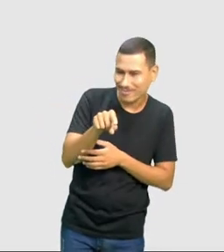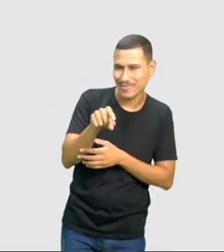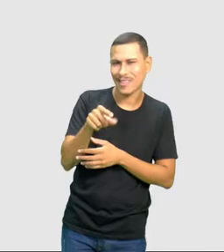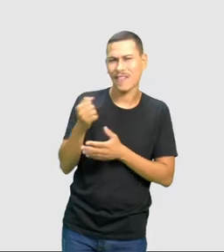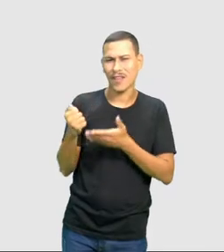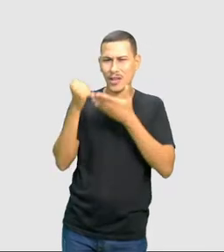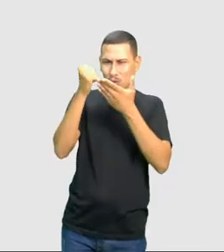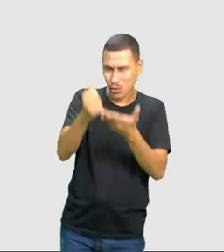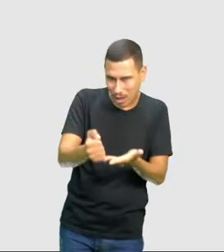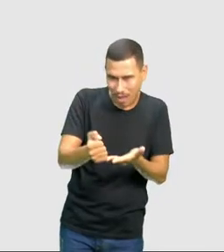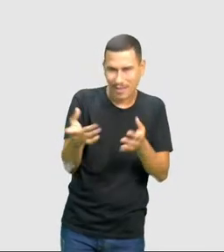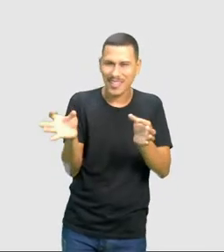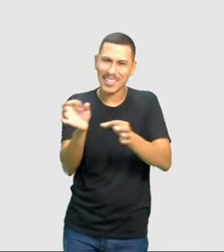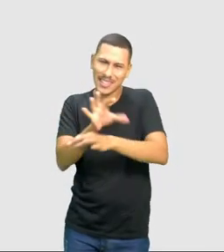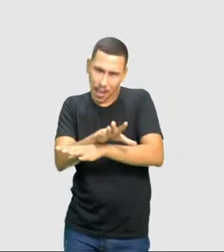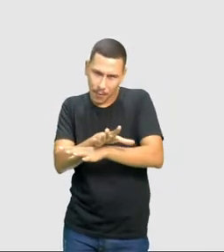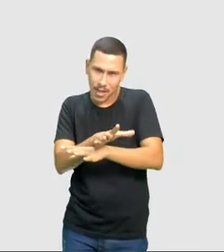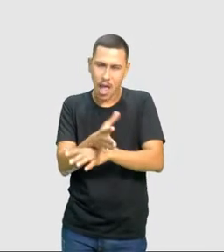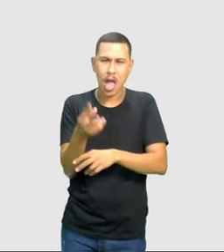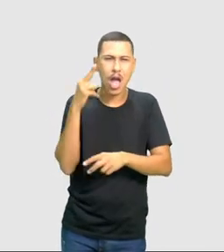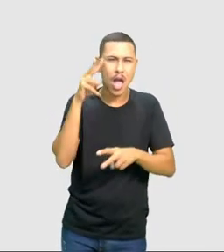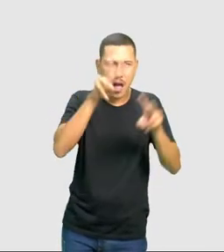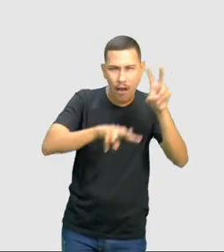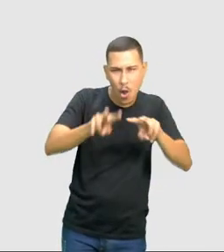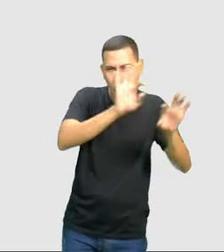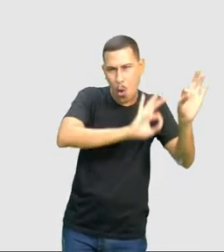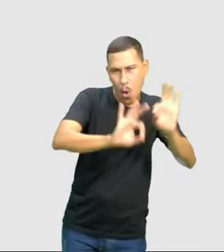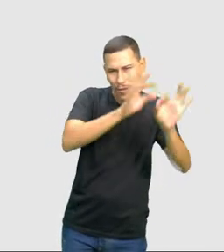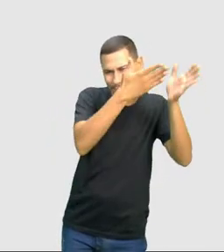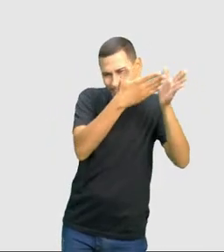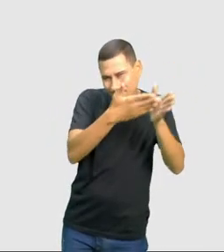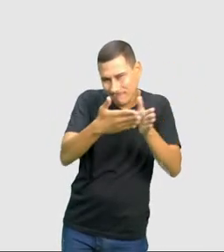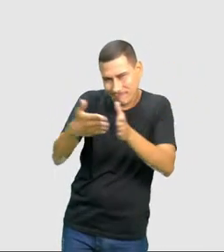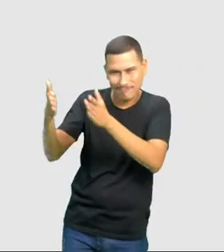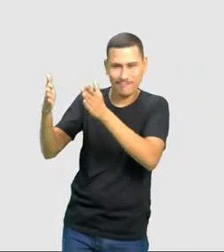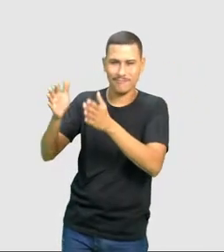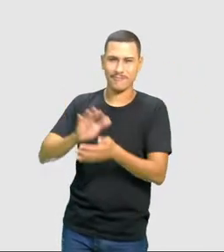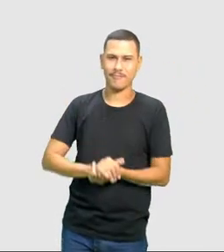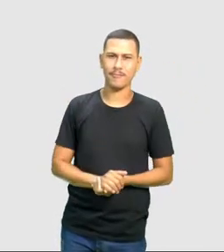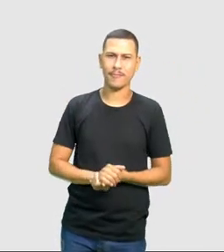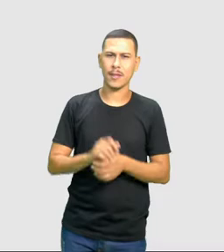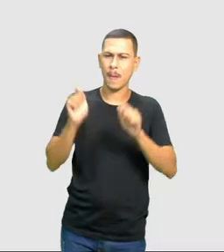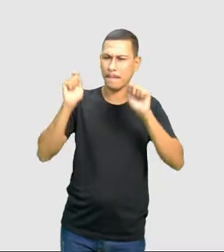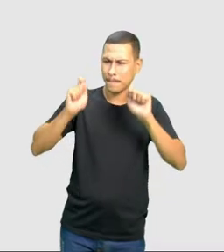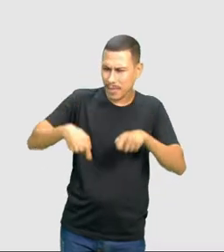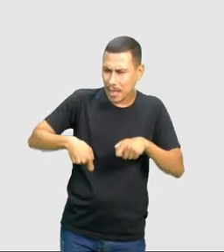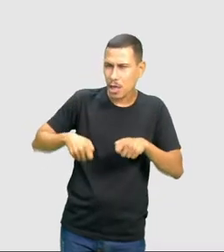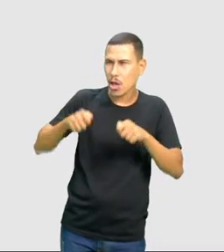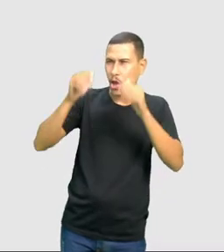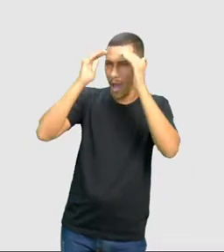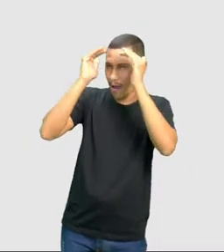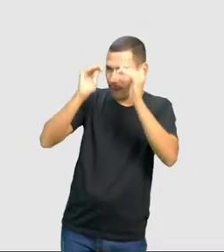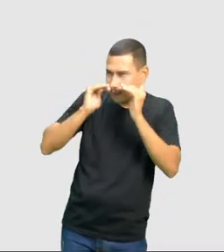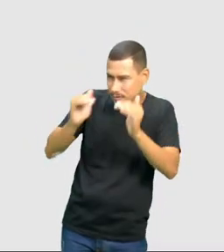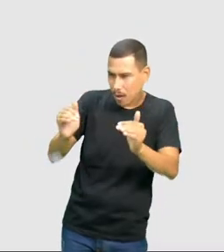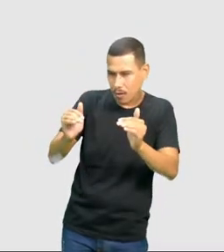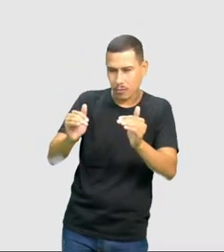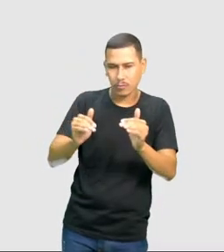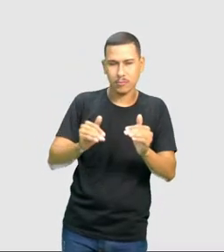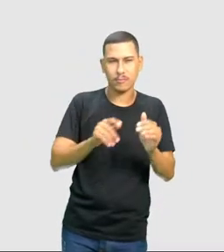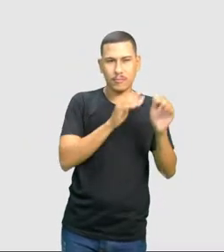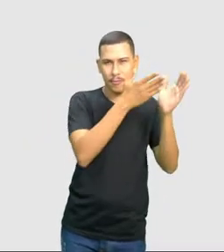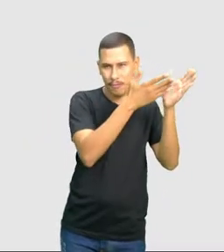de terminá-lo seguindo o padrão das peças e cores. Temos que ter um pouquinho mais de atenção para esse padrão,